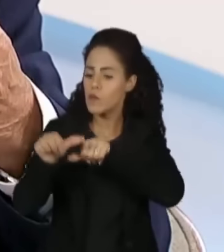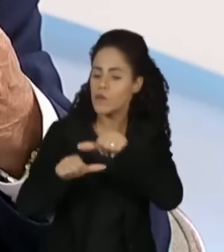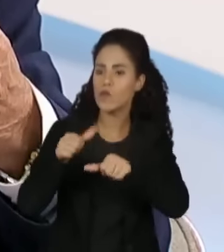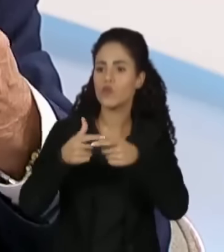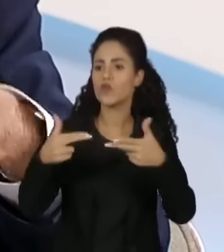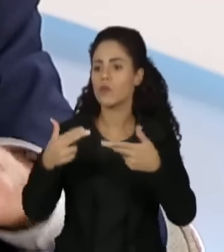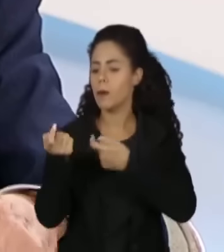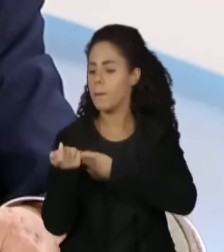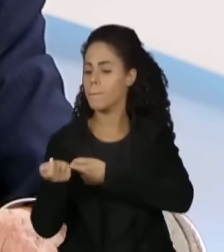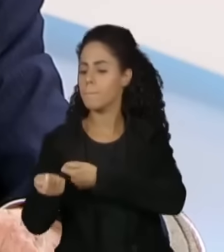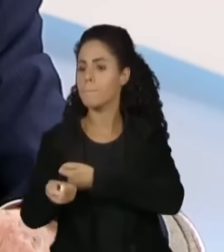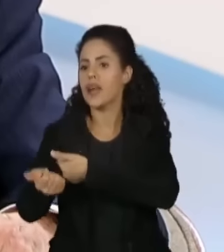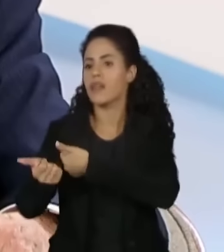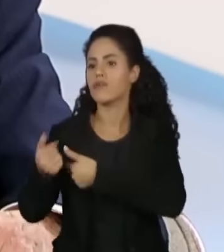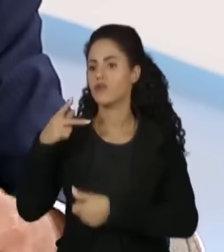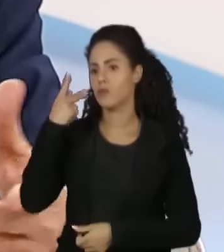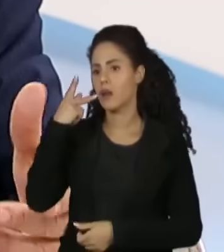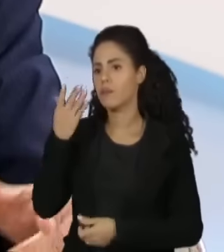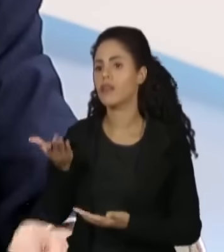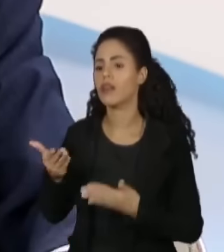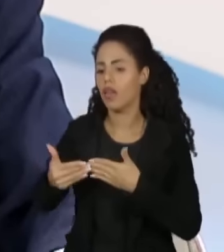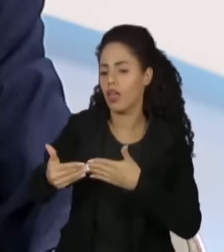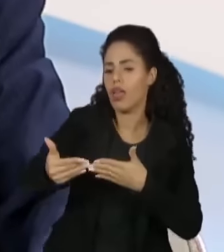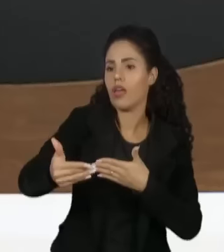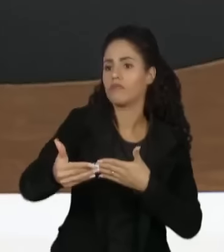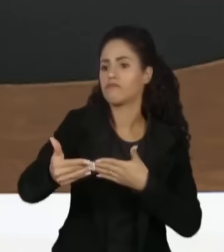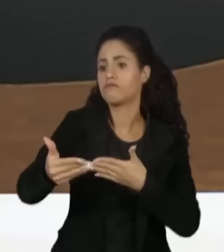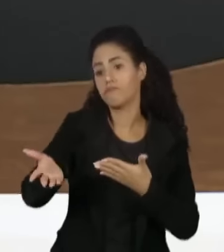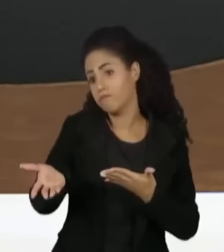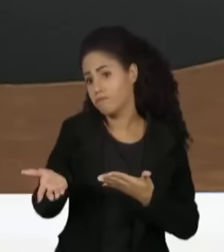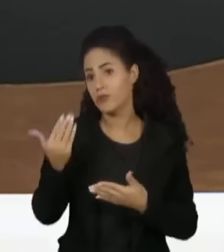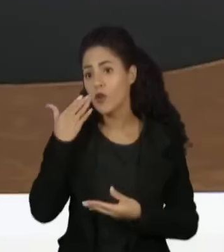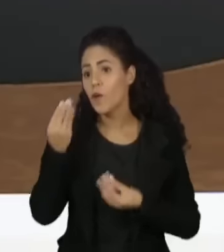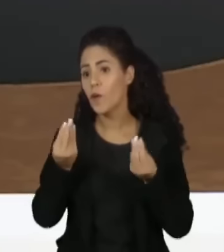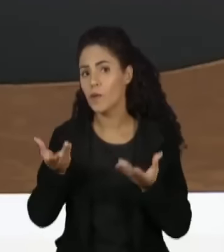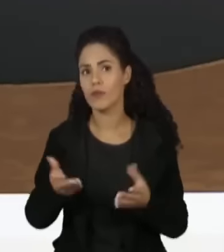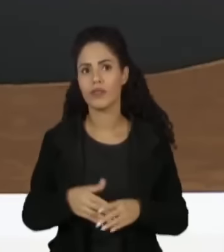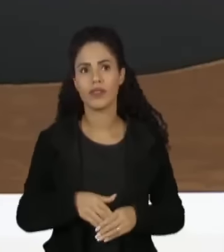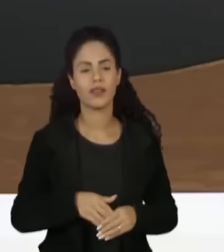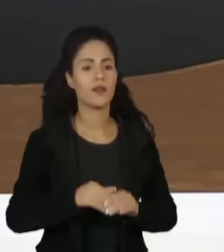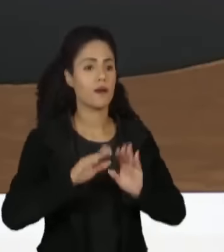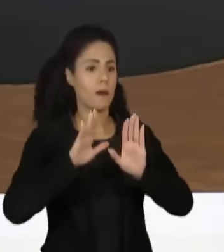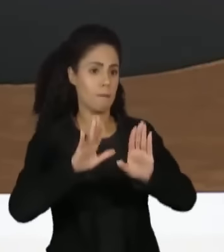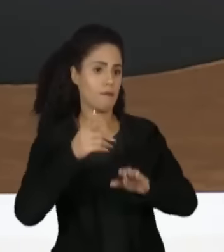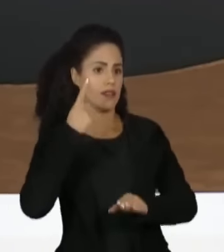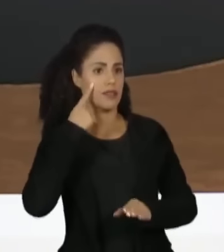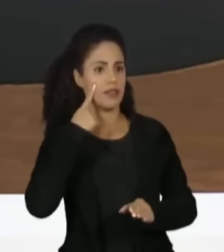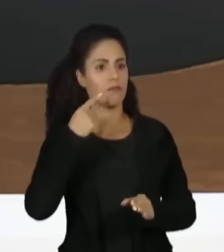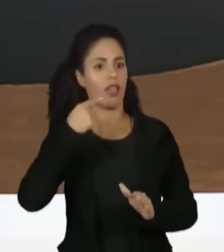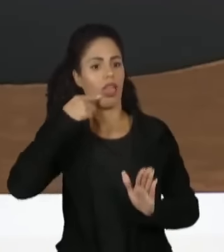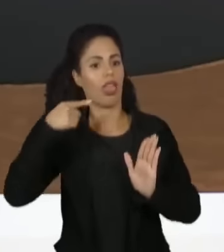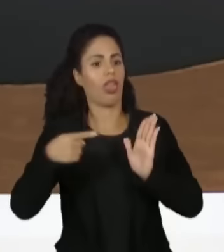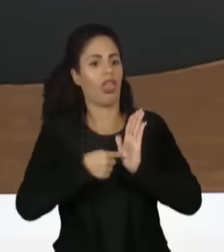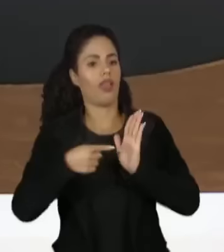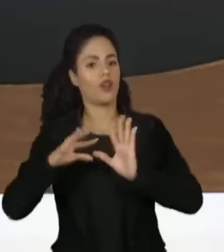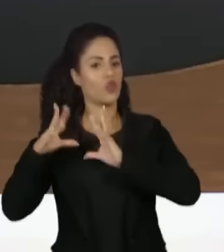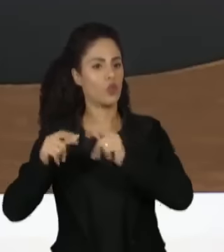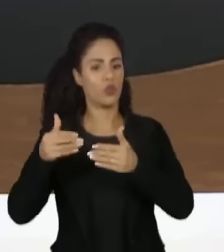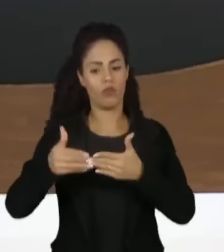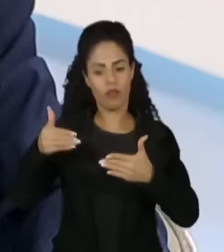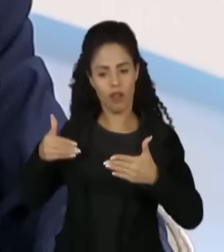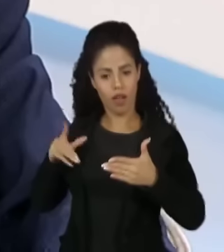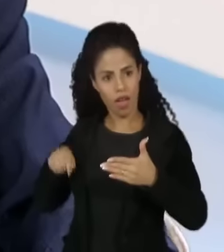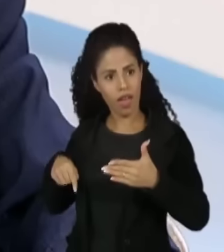foro privilegiado, daqui para frente, não estamos pegando ninguém para trás. Mas a anulação das delações, das leniências, tudo isso pega para